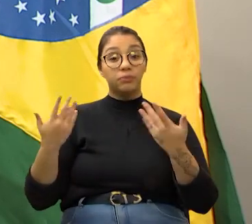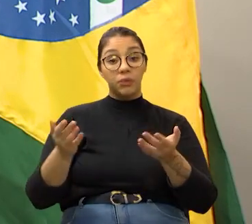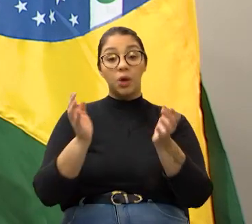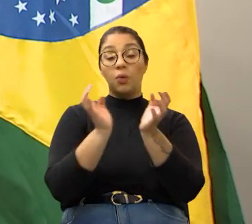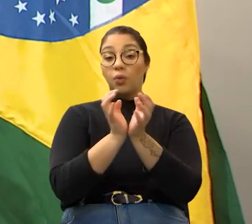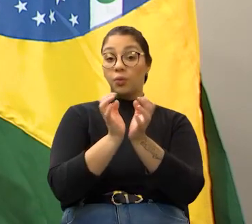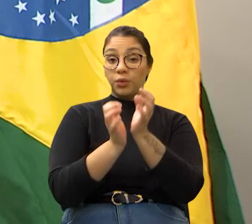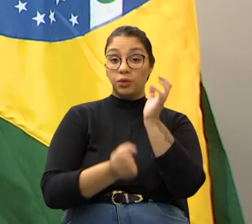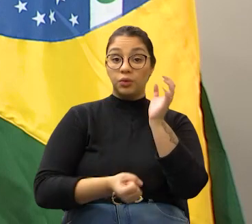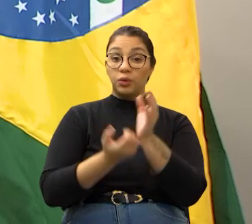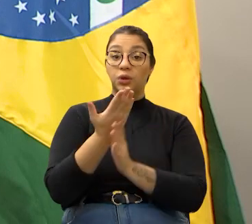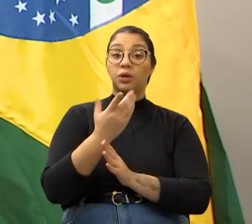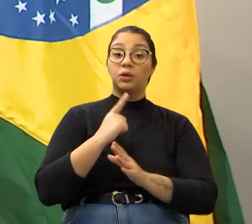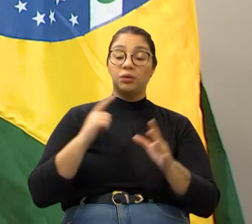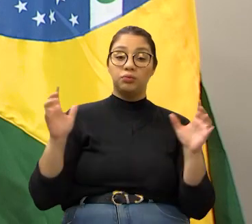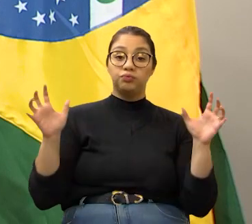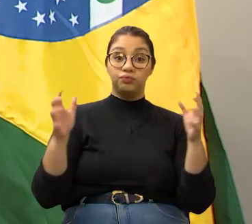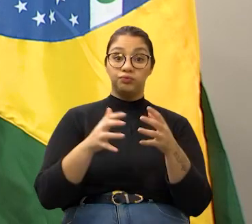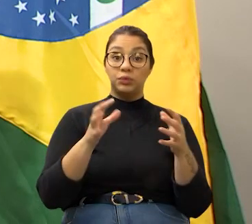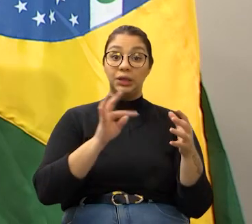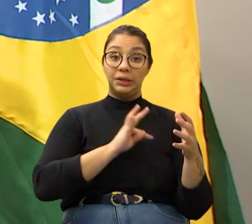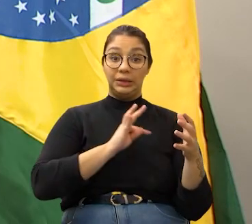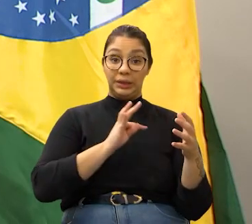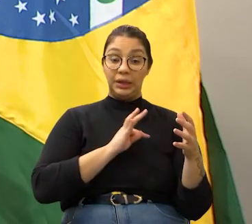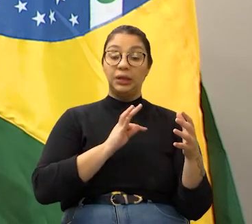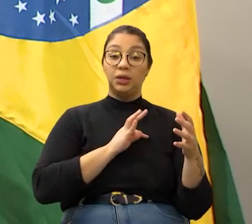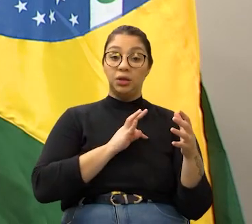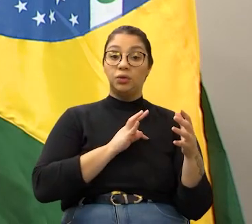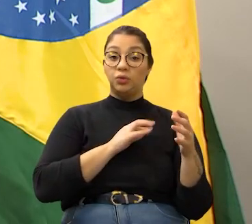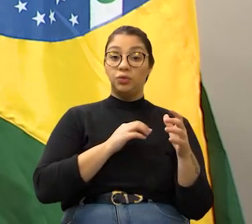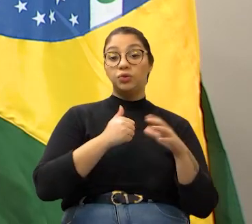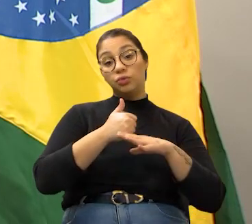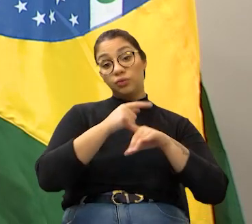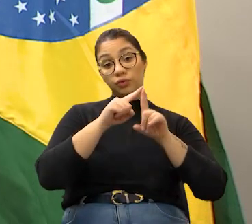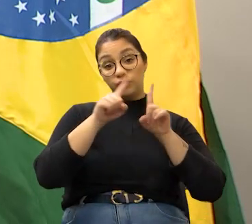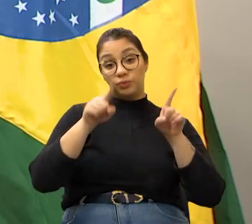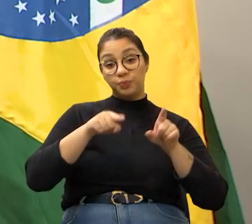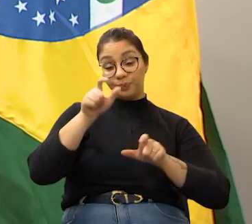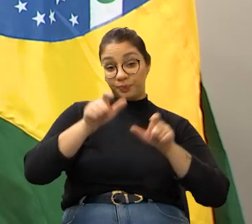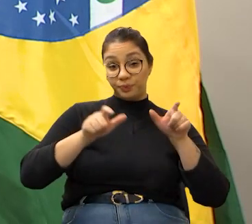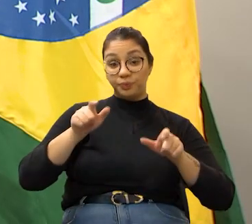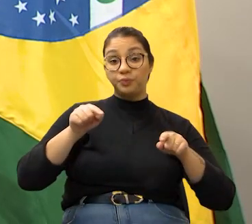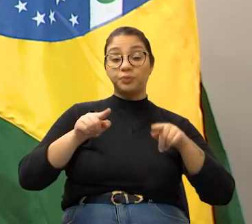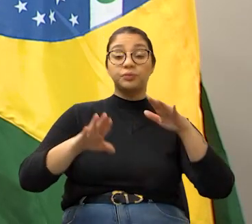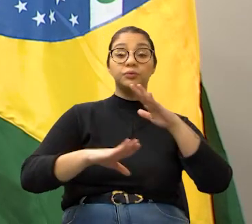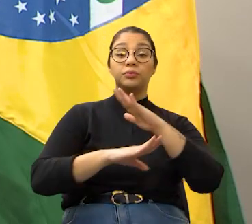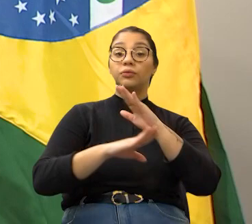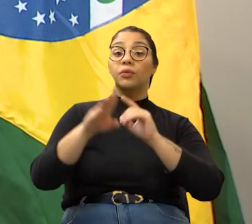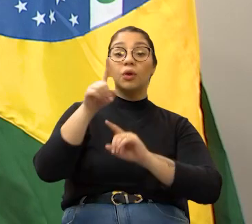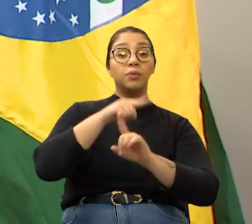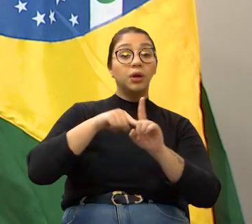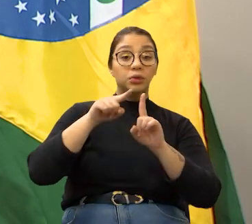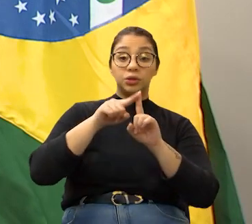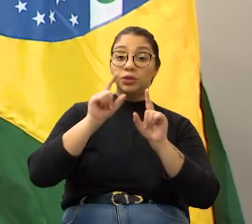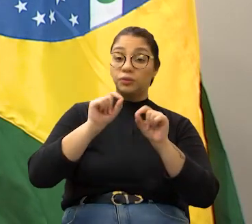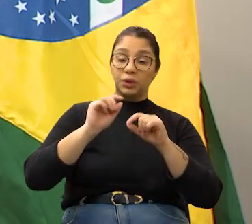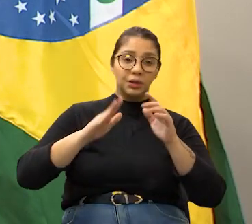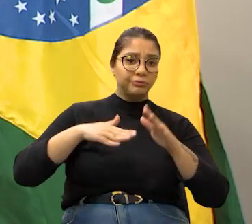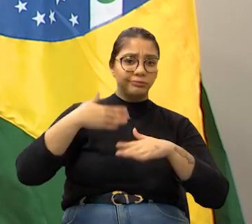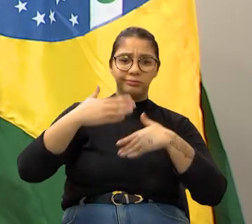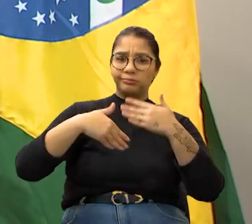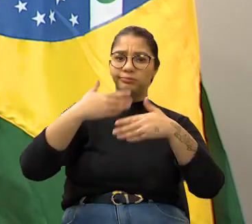esse comitê, ele foi constituído por técnicos de carreira da Câmara, com o intuito